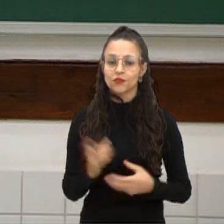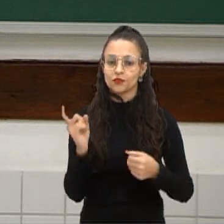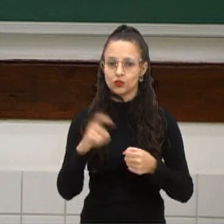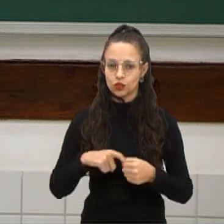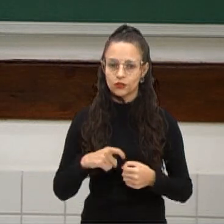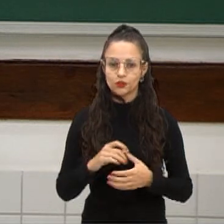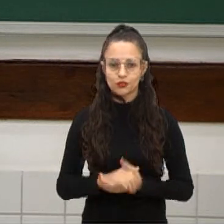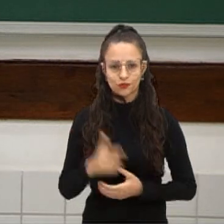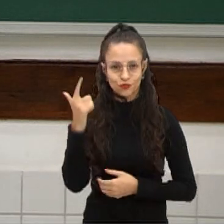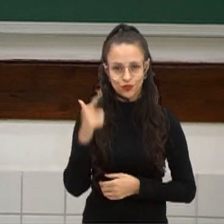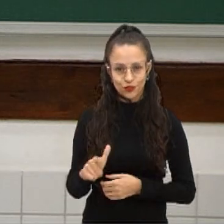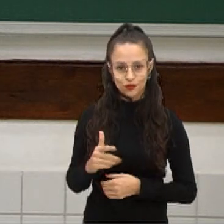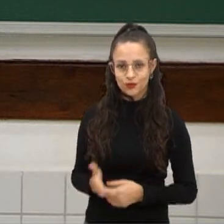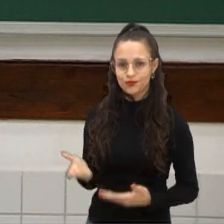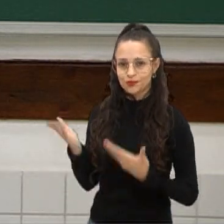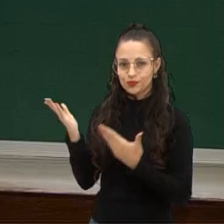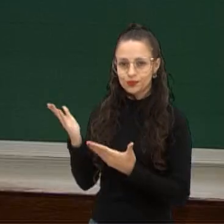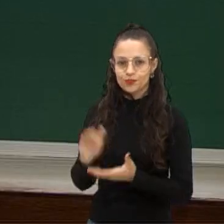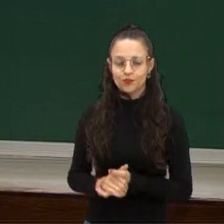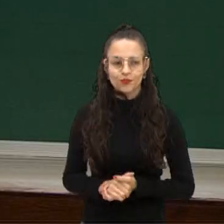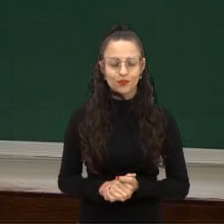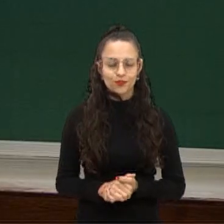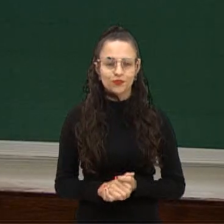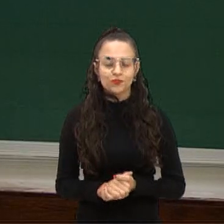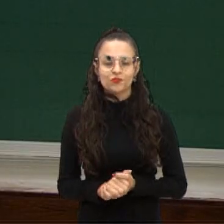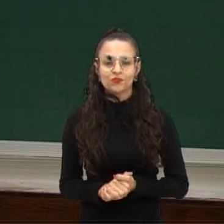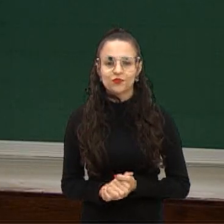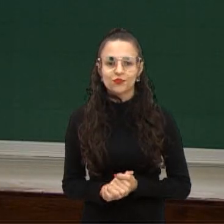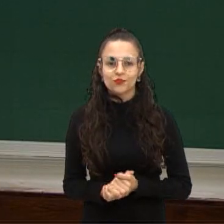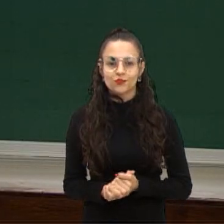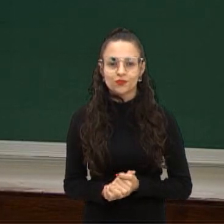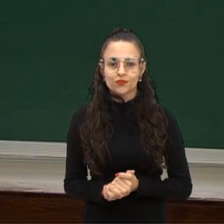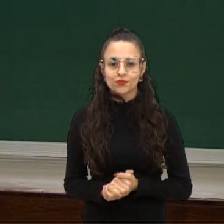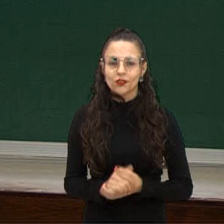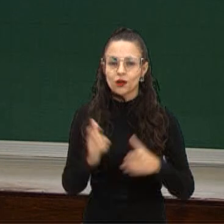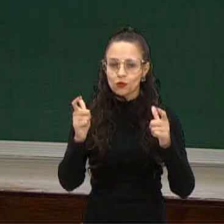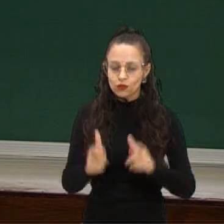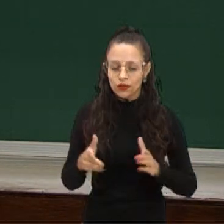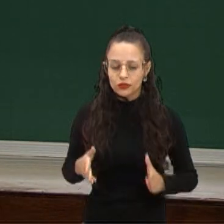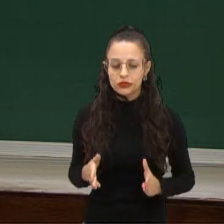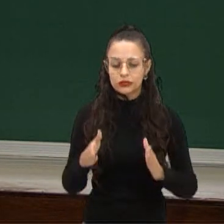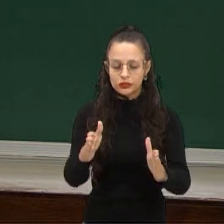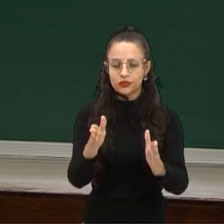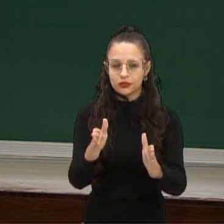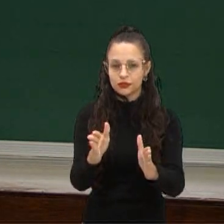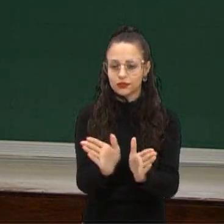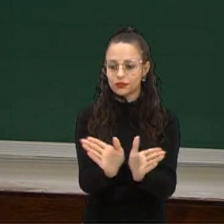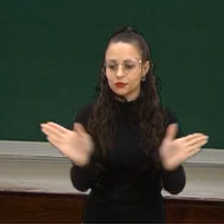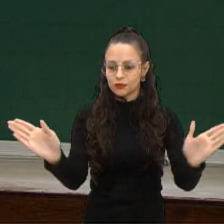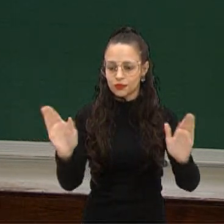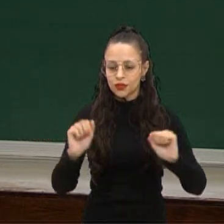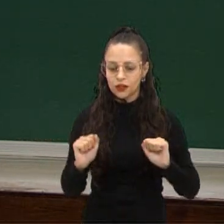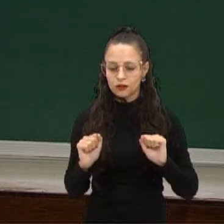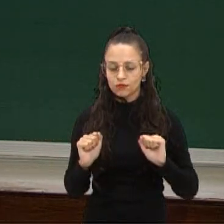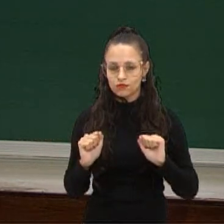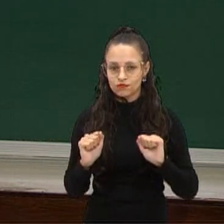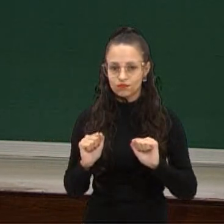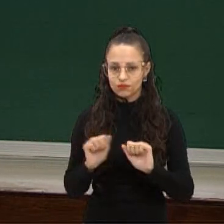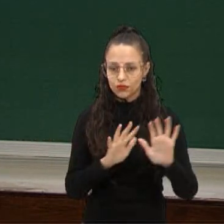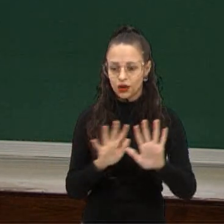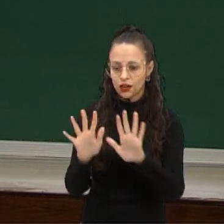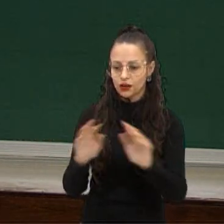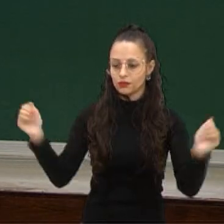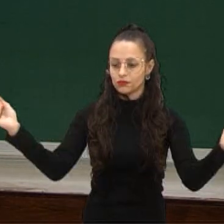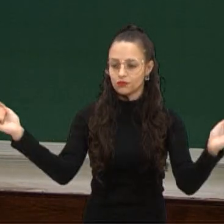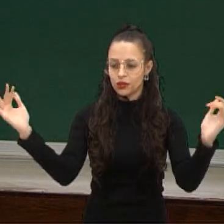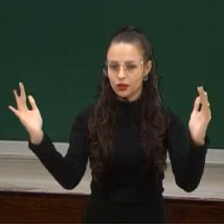Voltamos aqui de novo com essa pérola aqui, né? Espaço que passa pelas naves laterais da igreja, por trás do altar-mor,